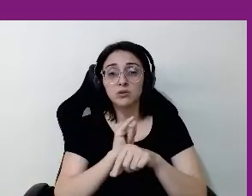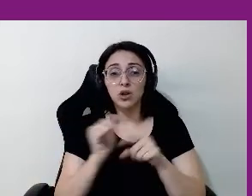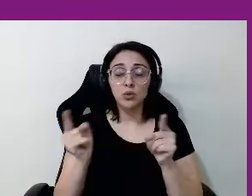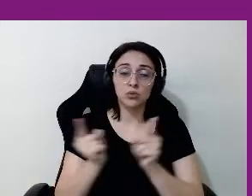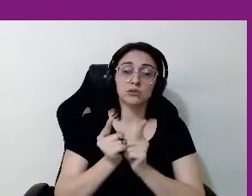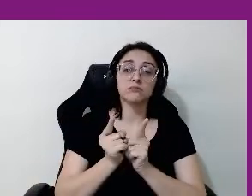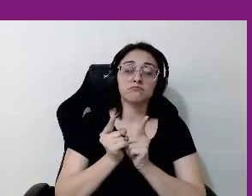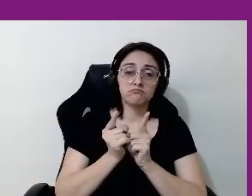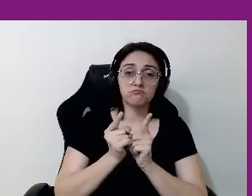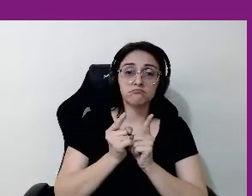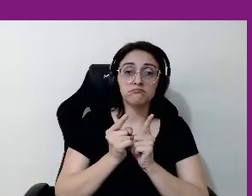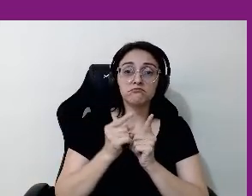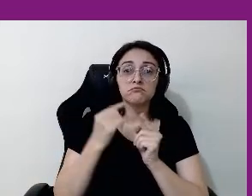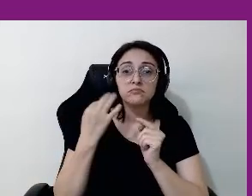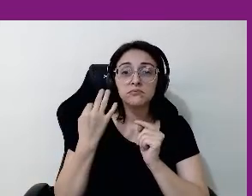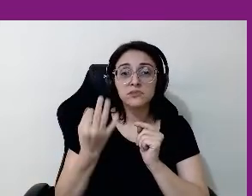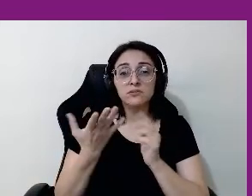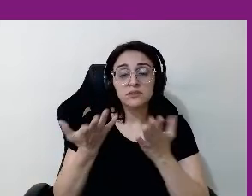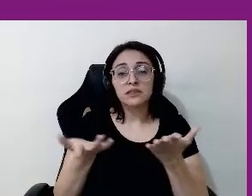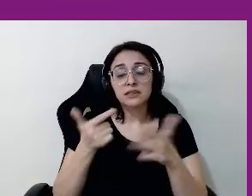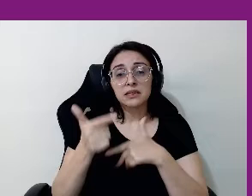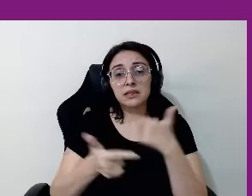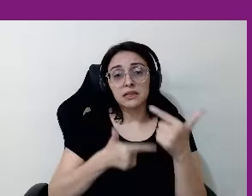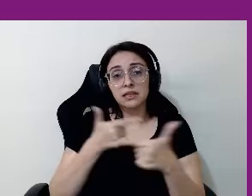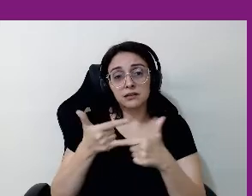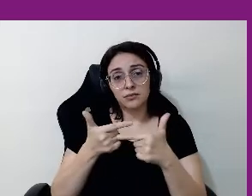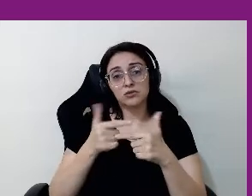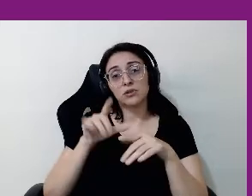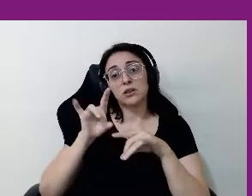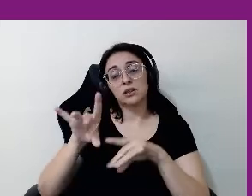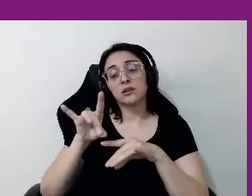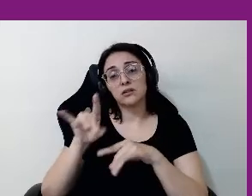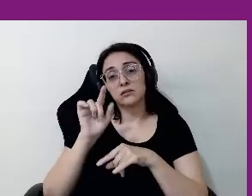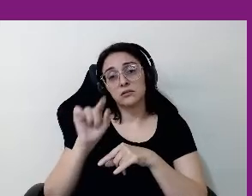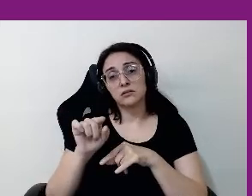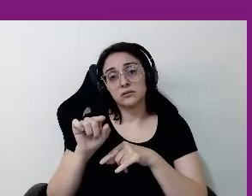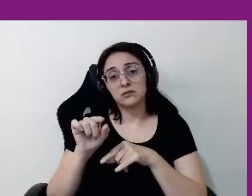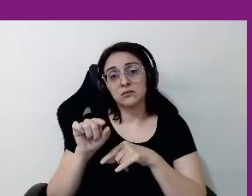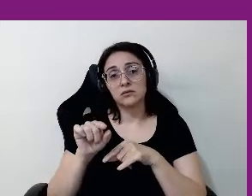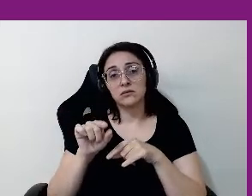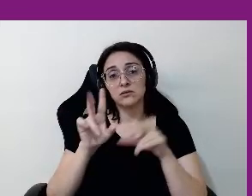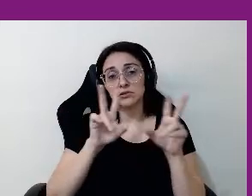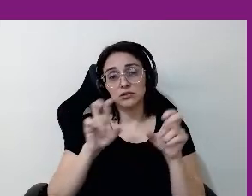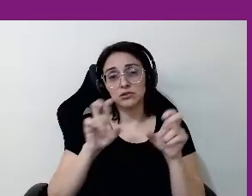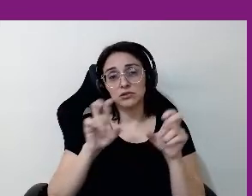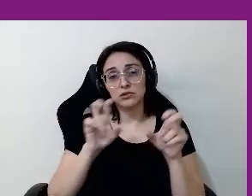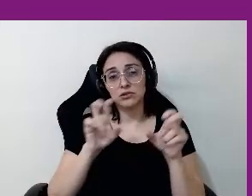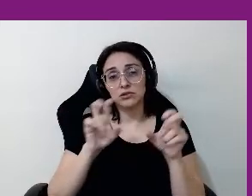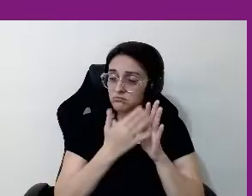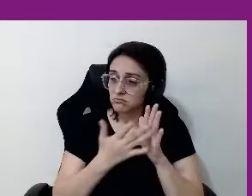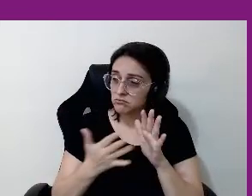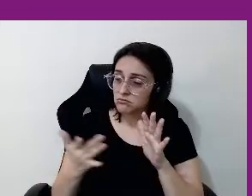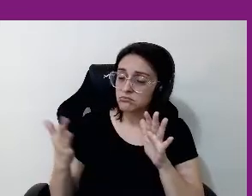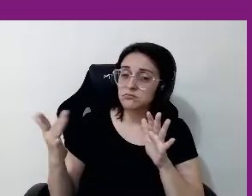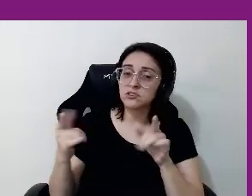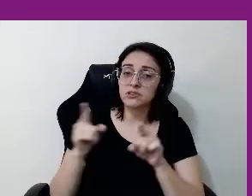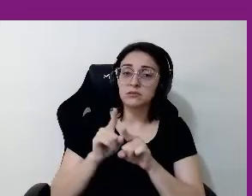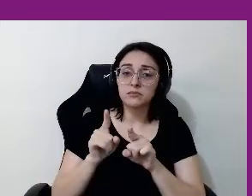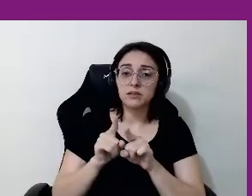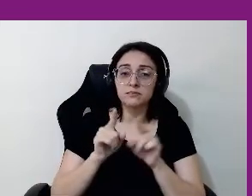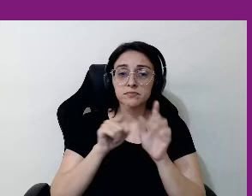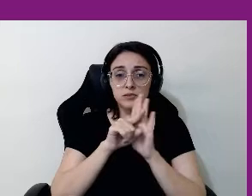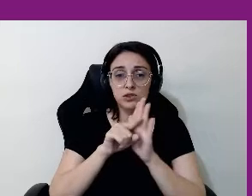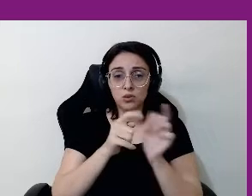curta, né? Então, eu acho que esse trabalho foi, tecnicamente, em termos de randomização, em termos